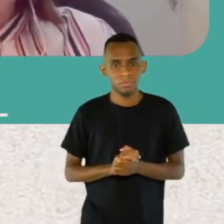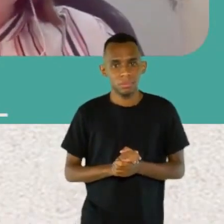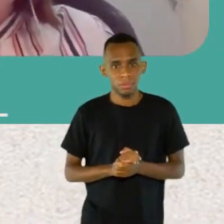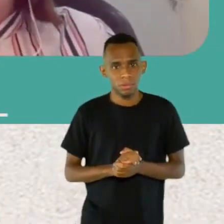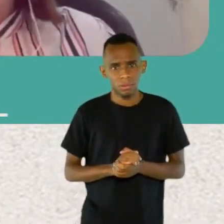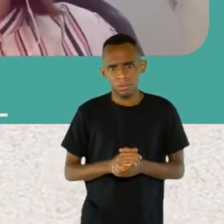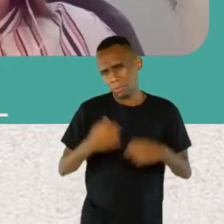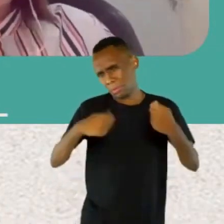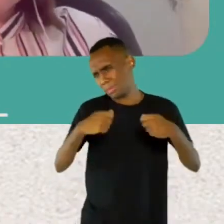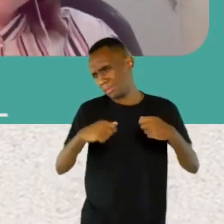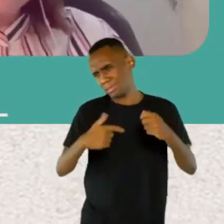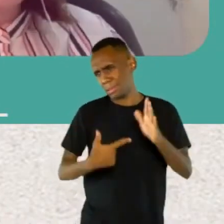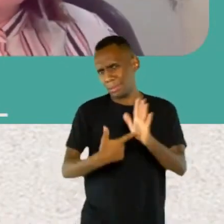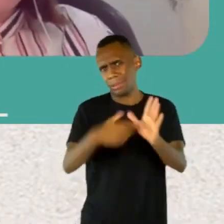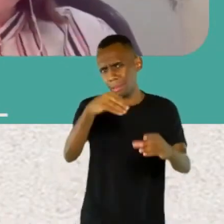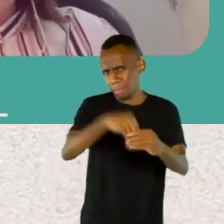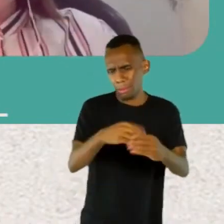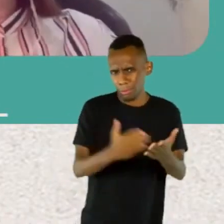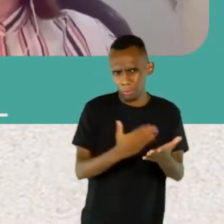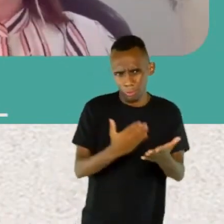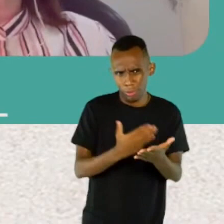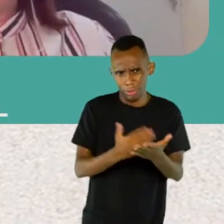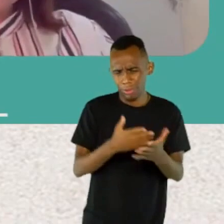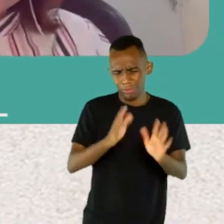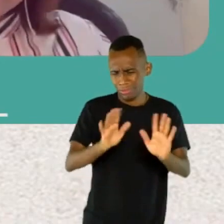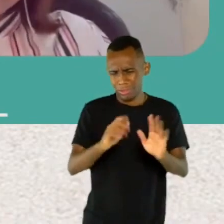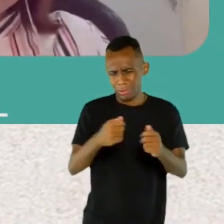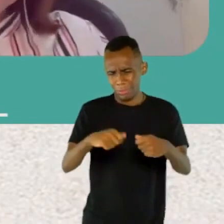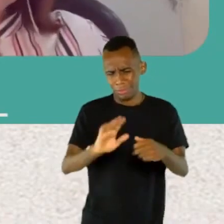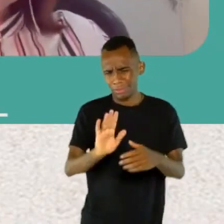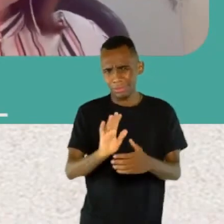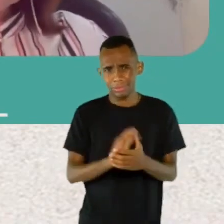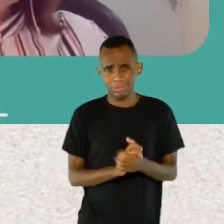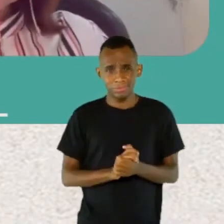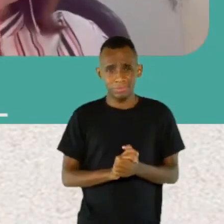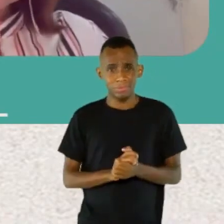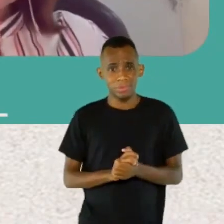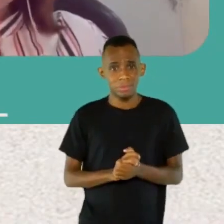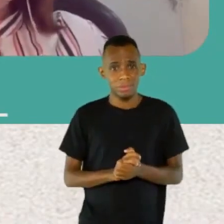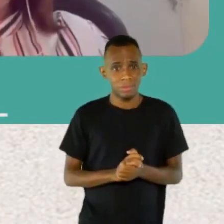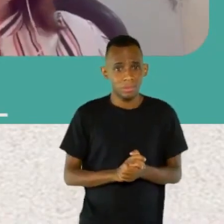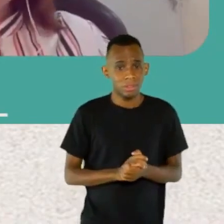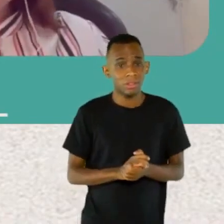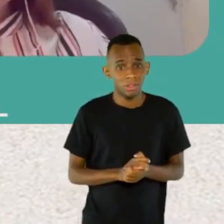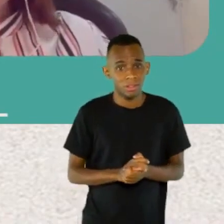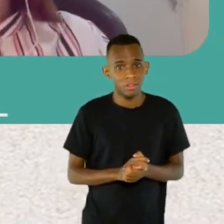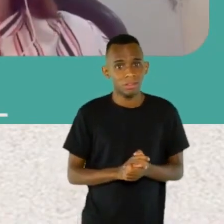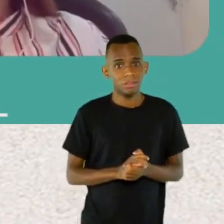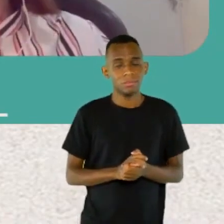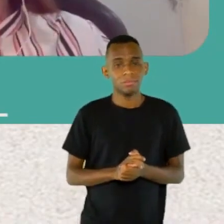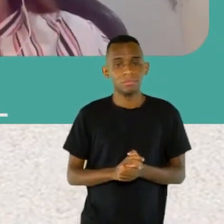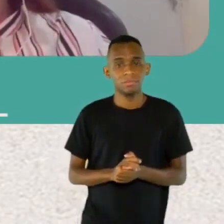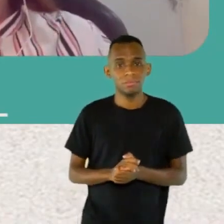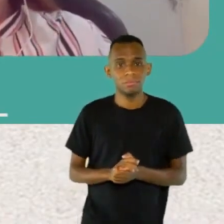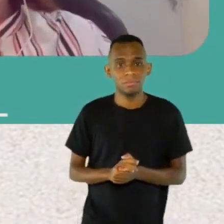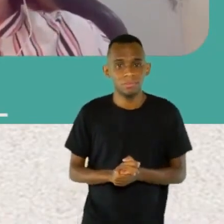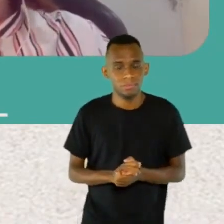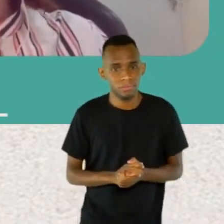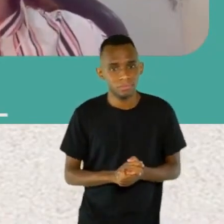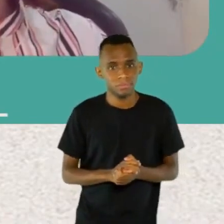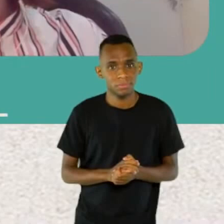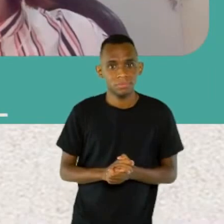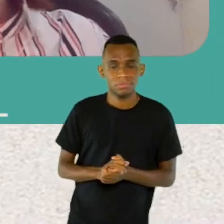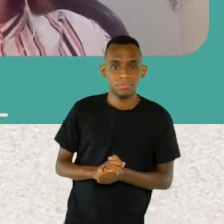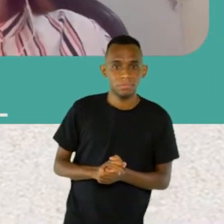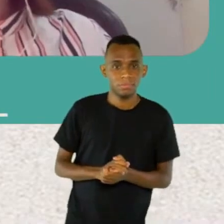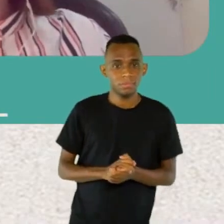né? Não tem nem estatura para entrar no livro. Eu fazia 18 ou 16, mas não tem nada com isso.